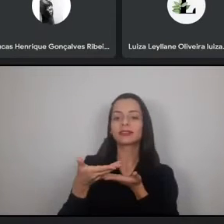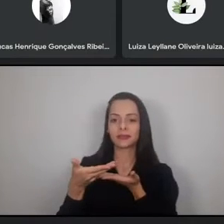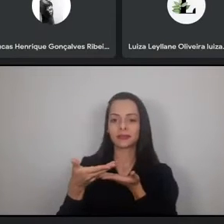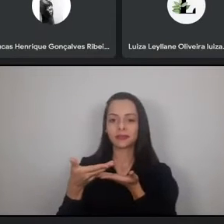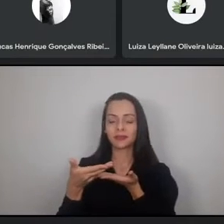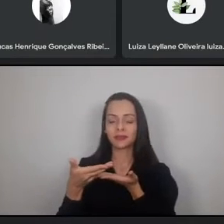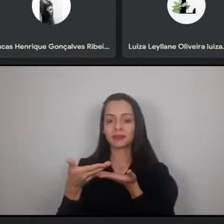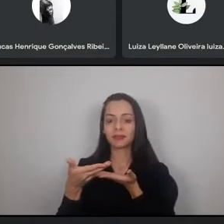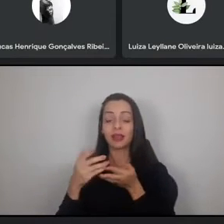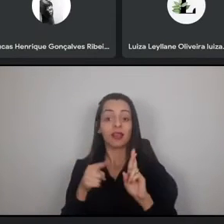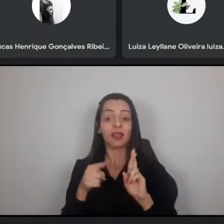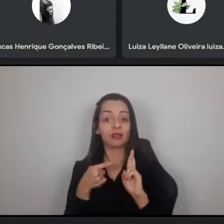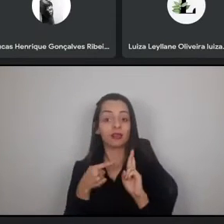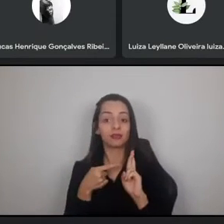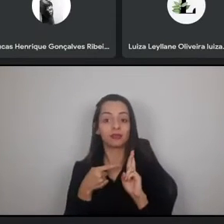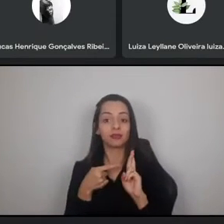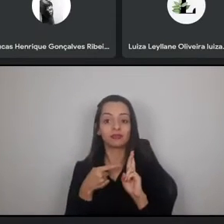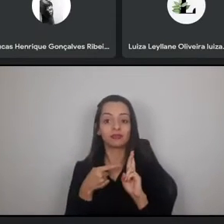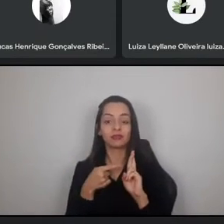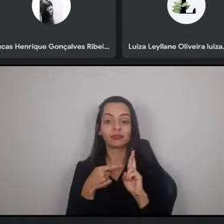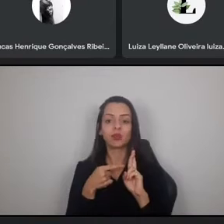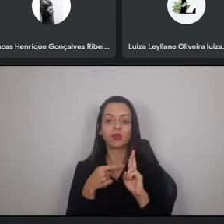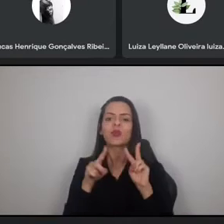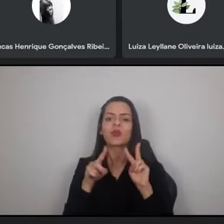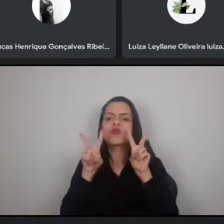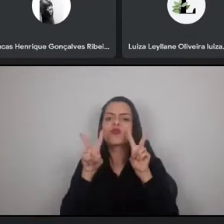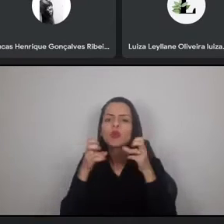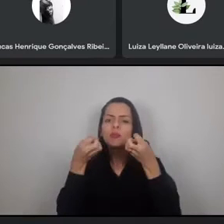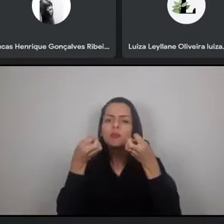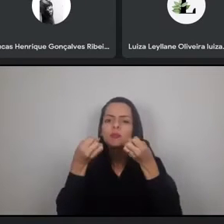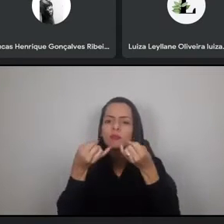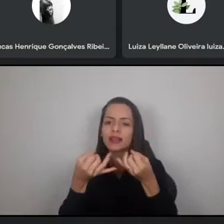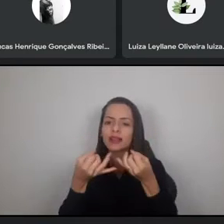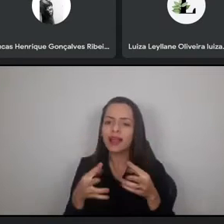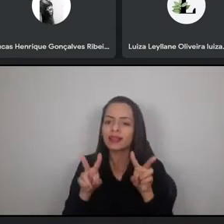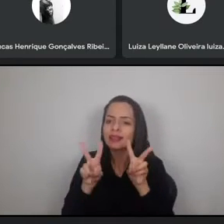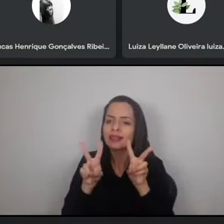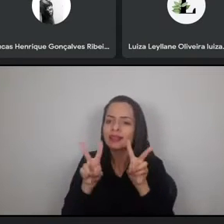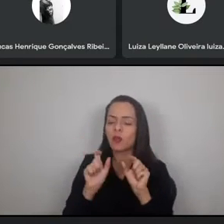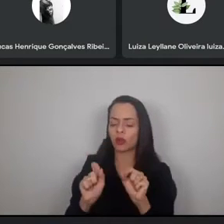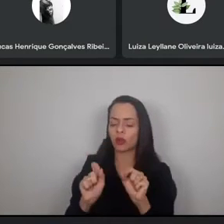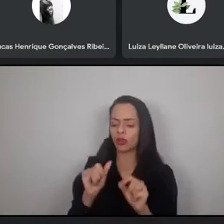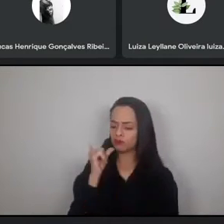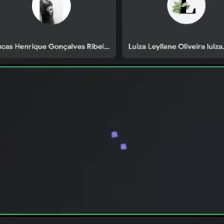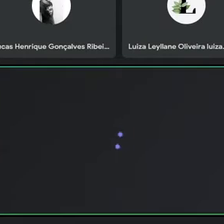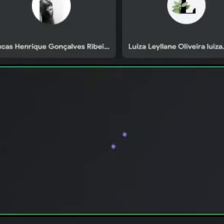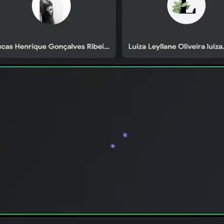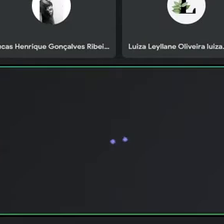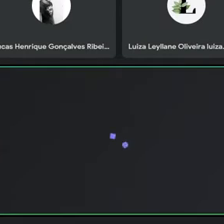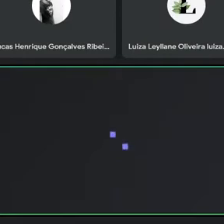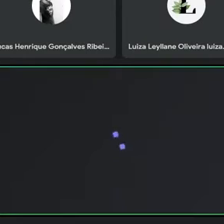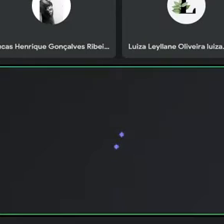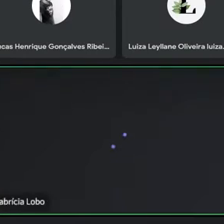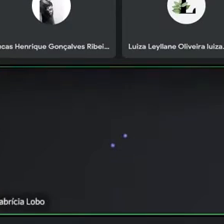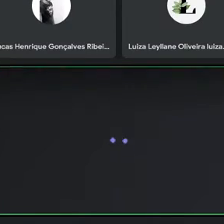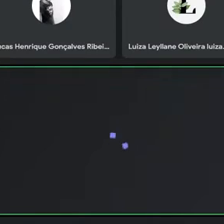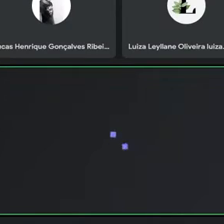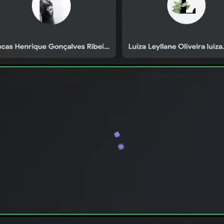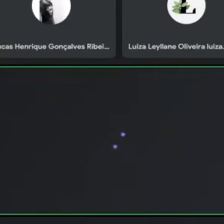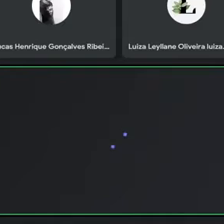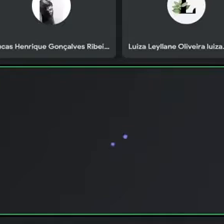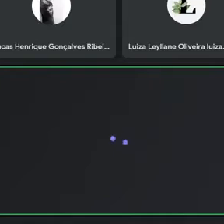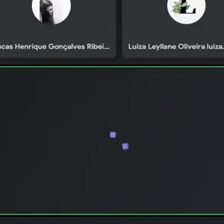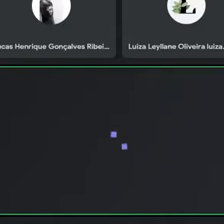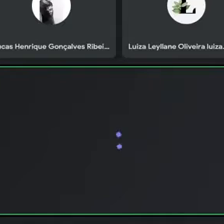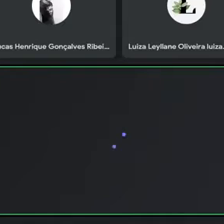a missão de falar um pouco sobre o tema O que não fazer quanto ao assunto é eletricidade. Como